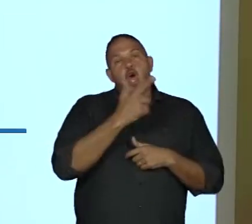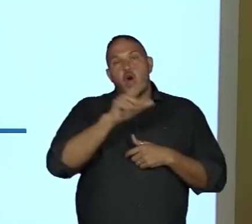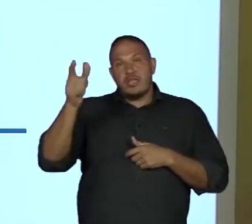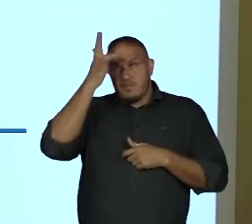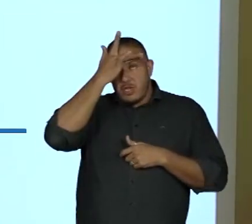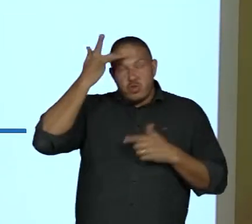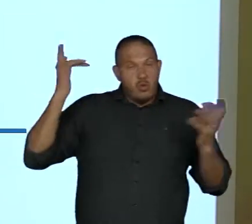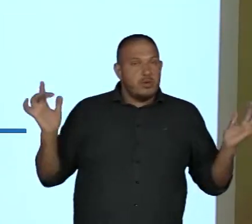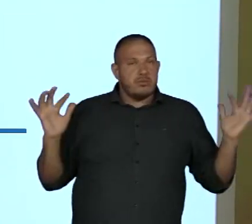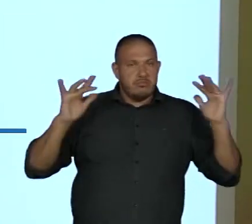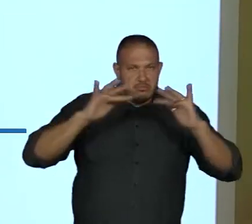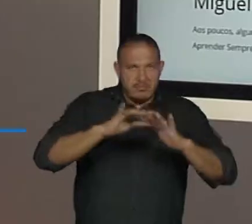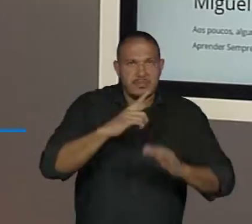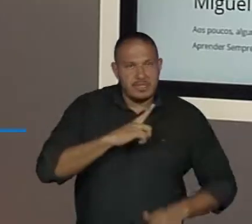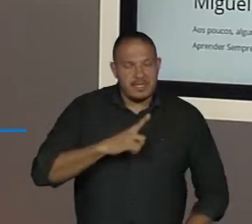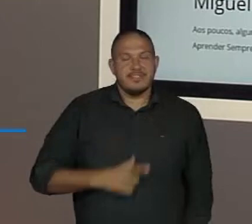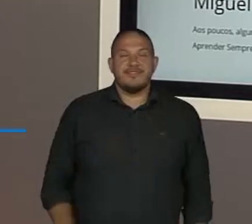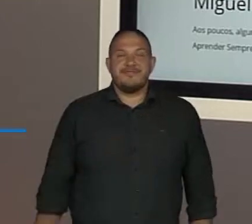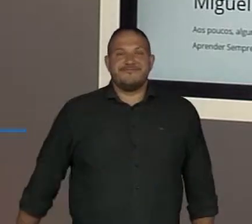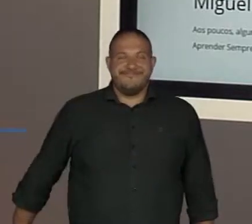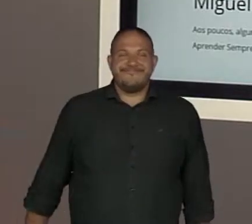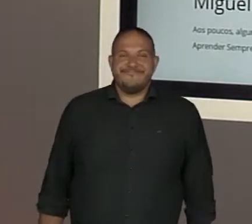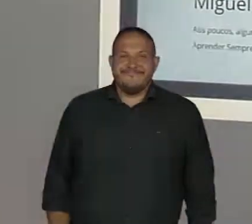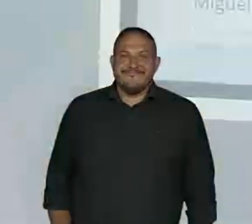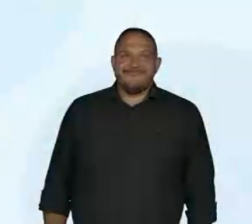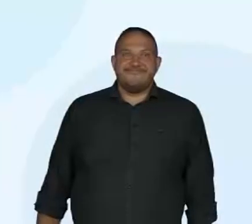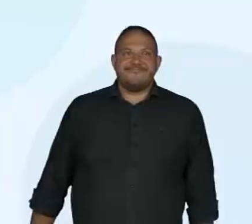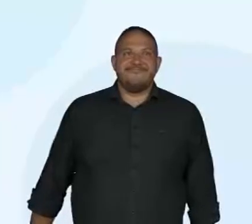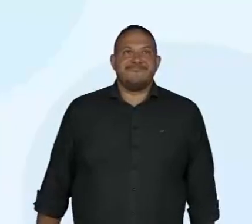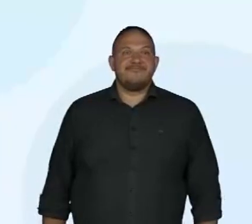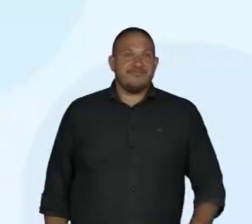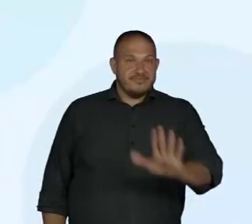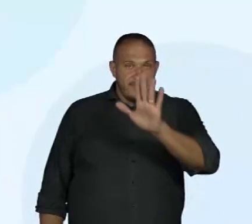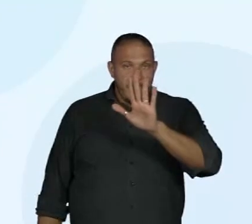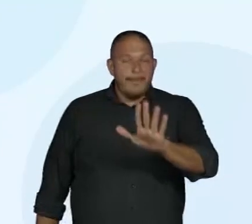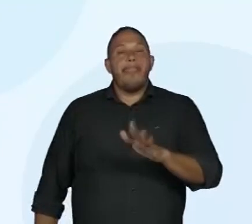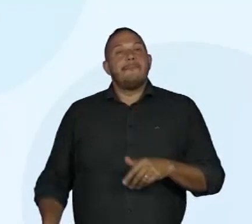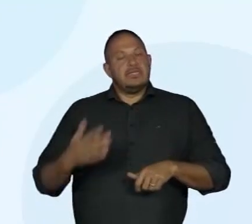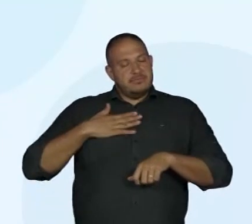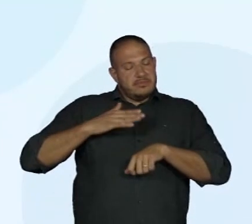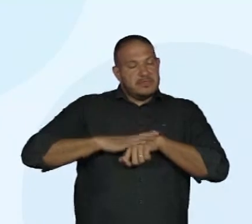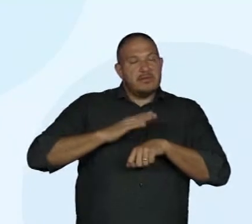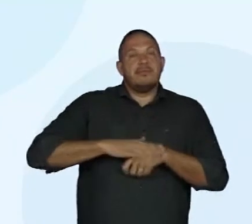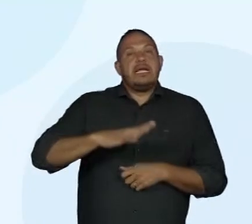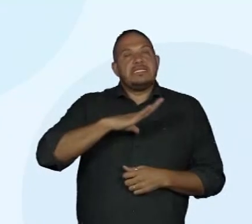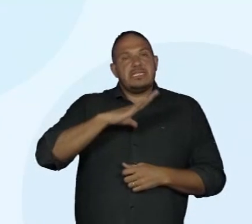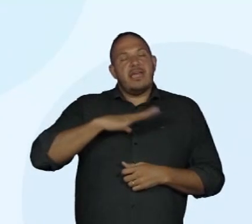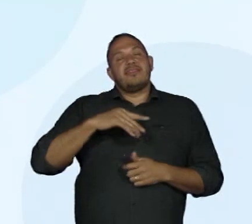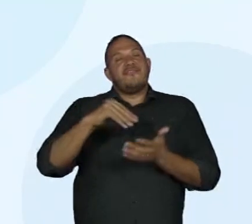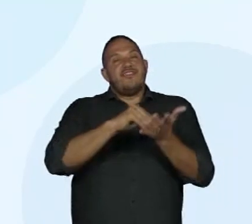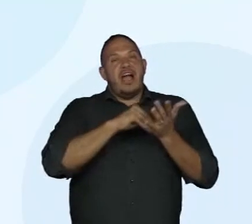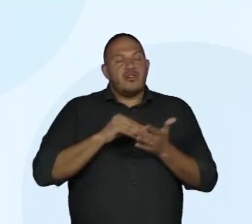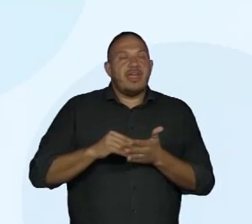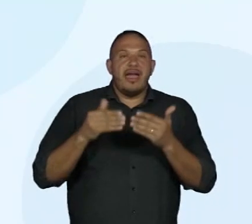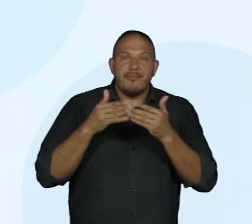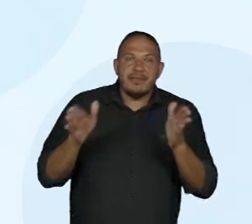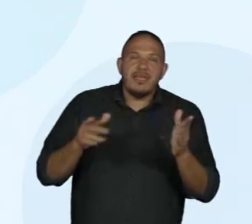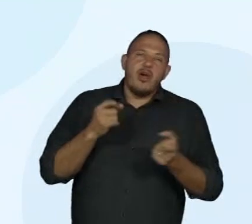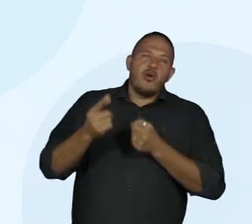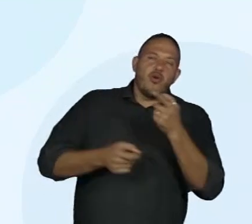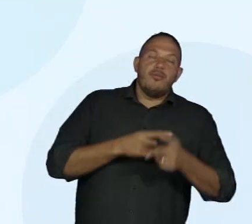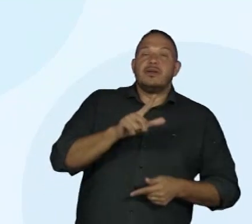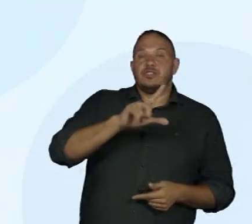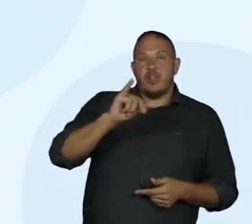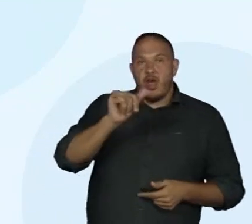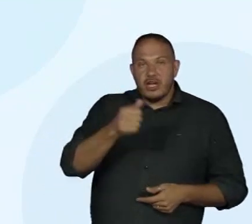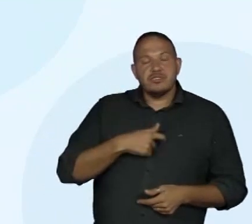né? Os turistas, né? Verdade. Então, continuando. Na minha cidade, ainda faltam abrir algumas lojas e as